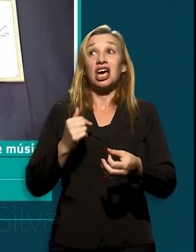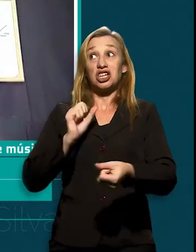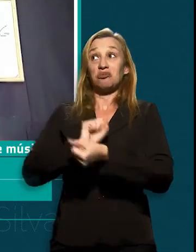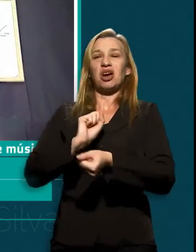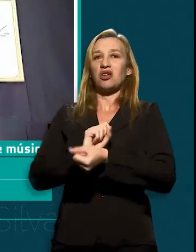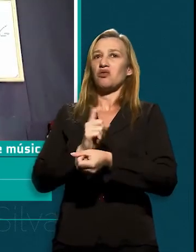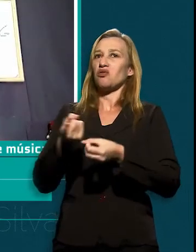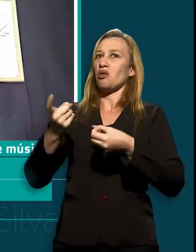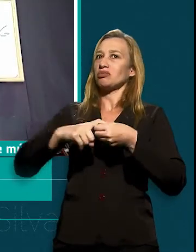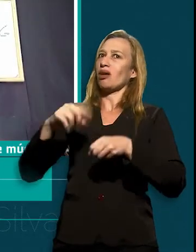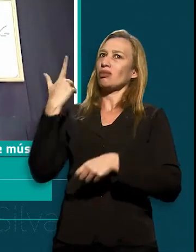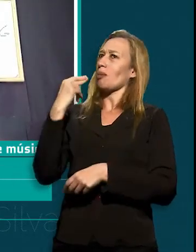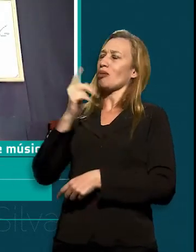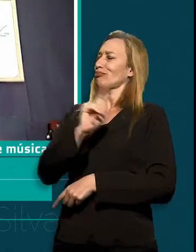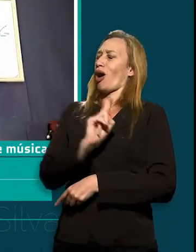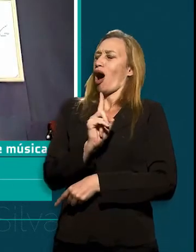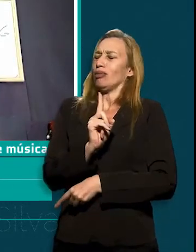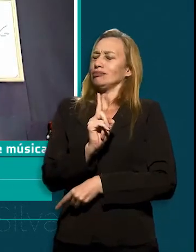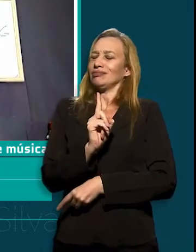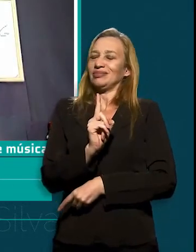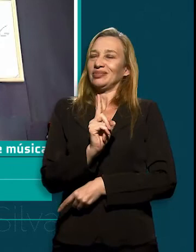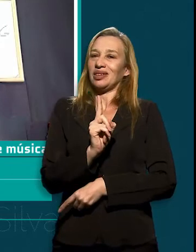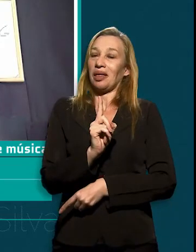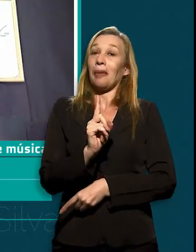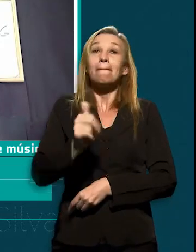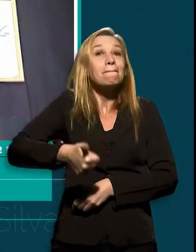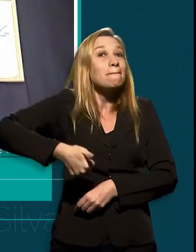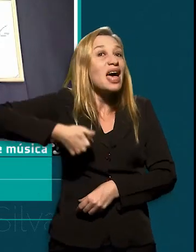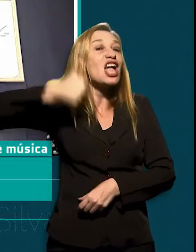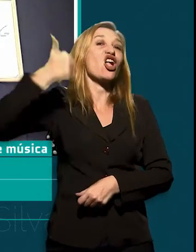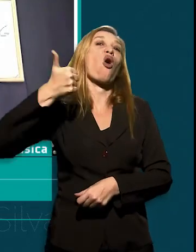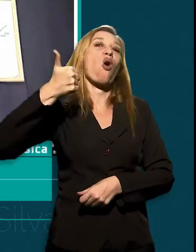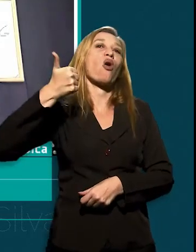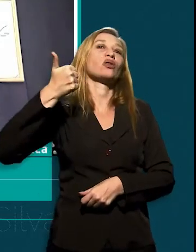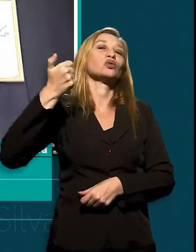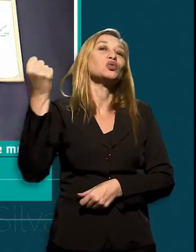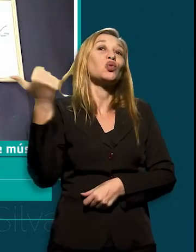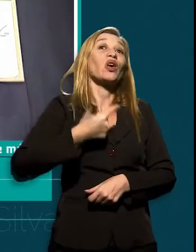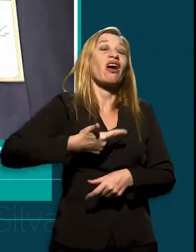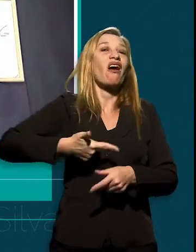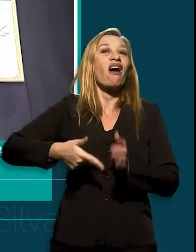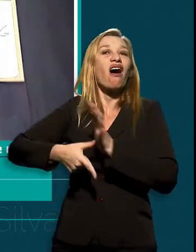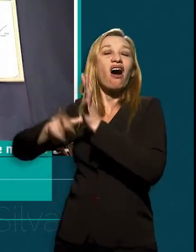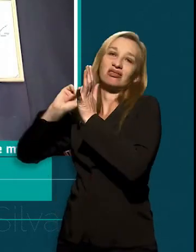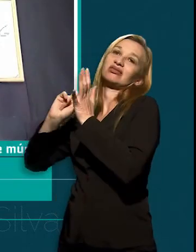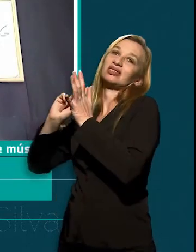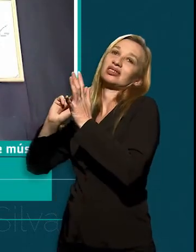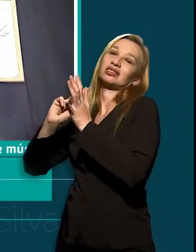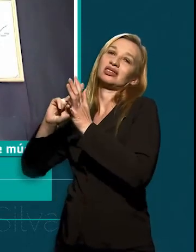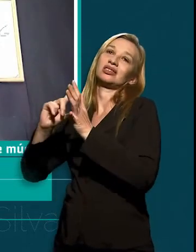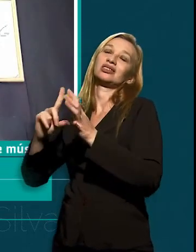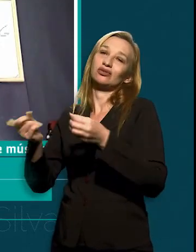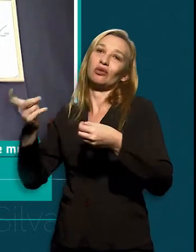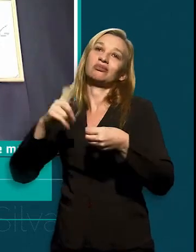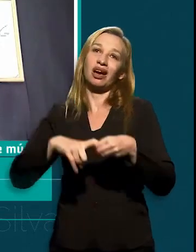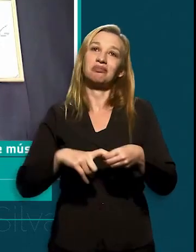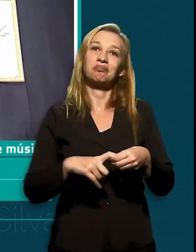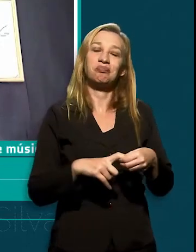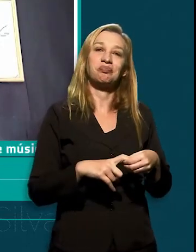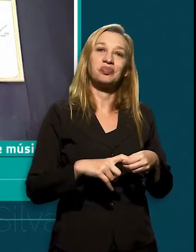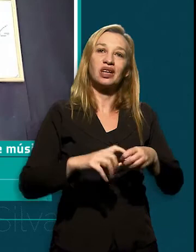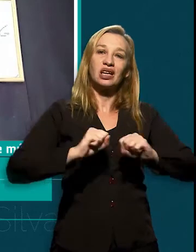gente não volte ao normal. Eu espero que a gente volte melhores do que nós estávamos antes, né,